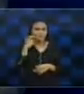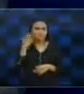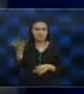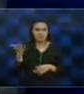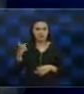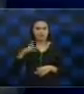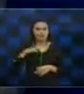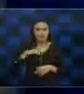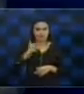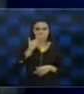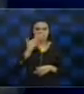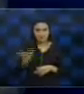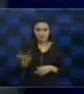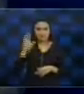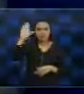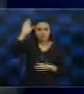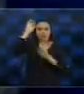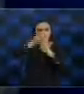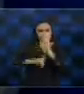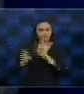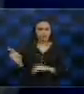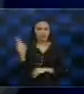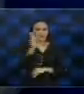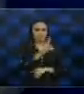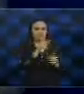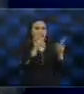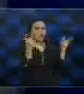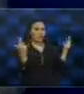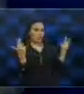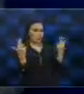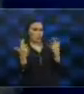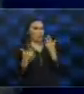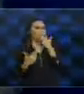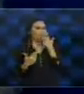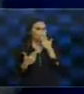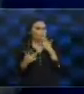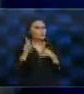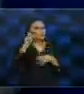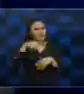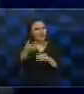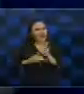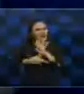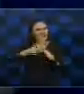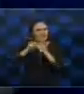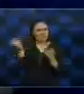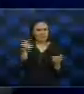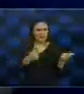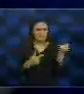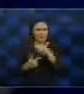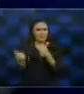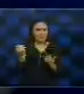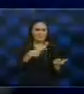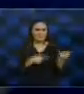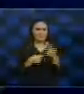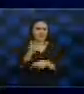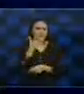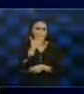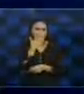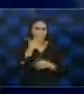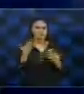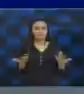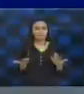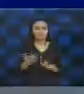Arthur, um minuto de direito de resposta com relação à mesma questão abordada para o candidato Arthur.